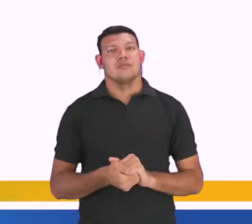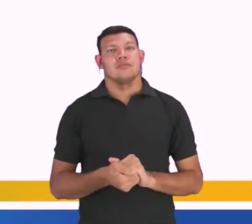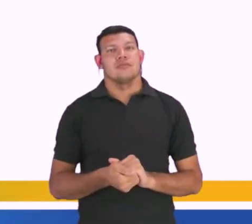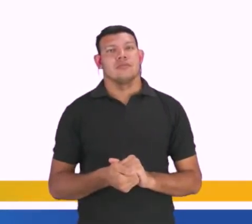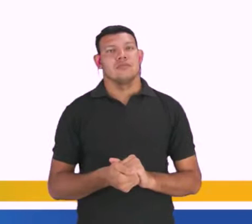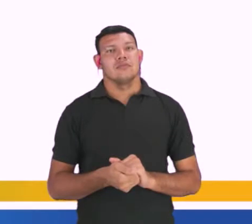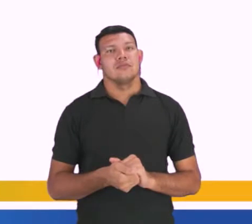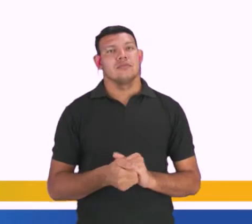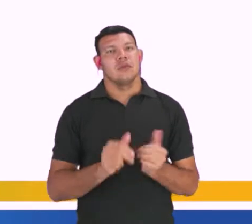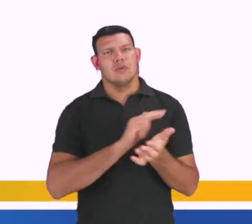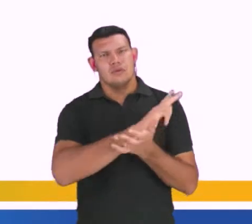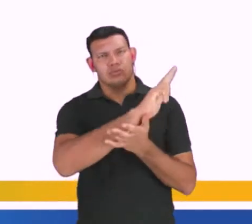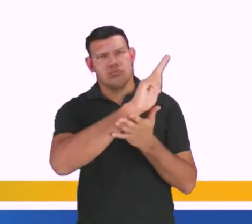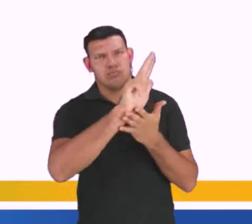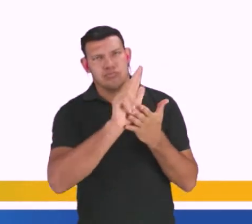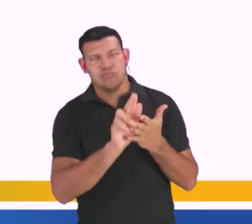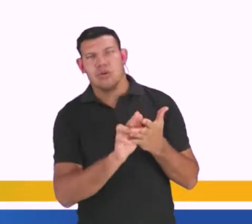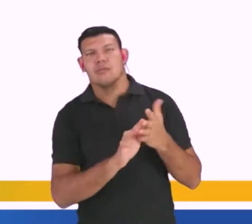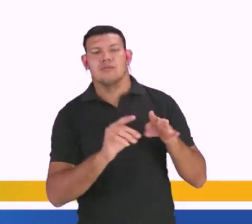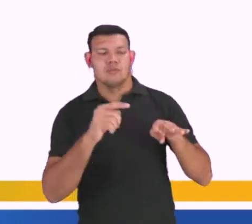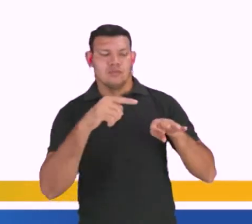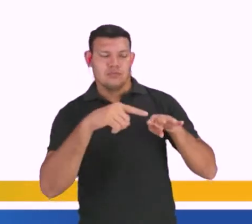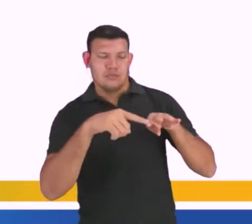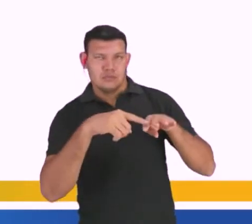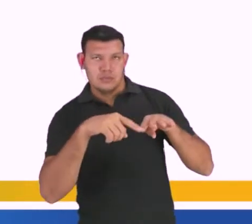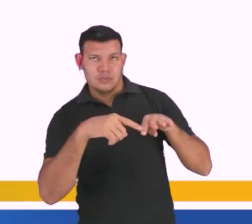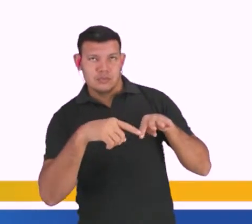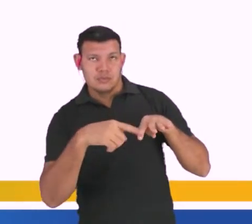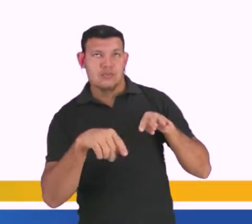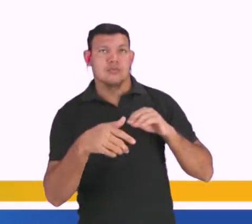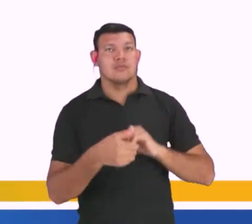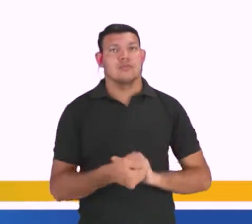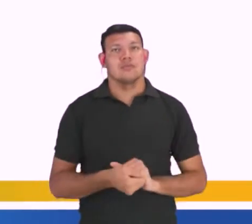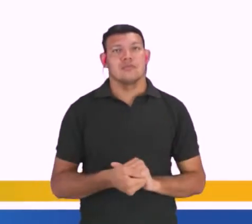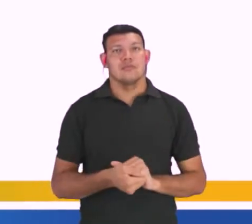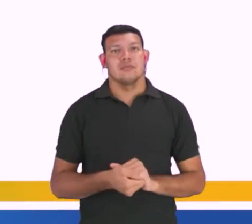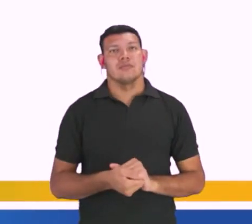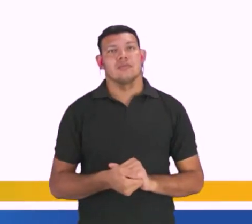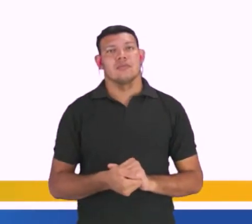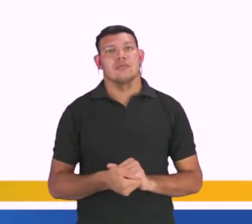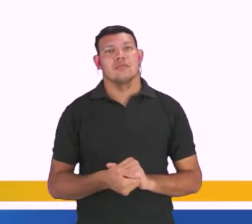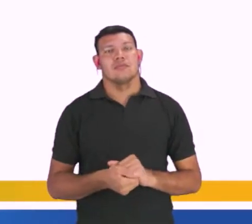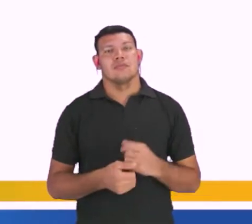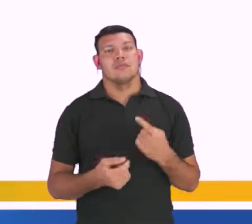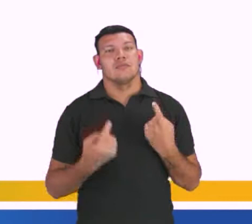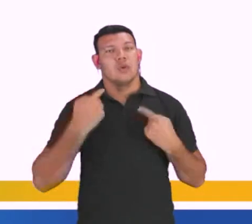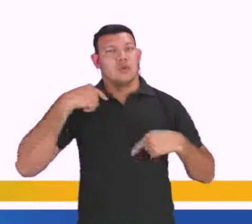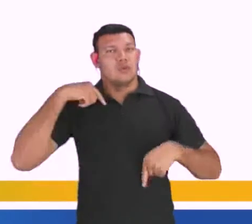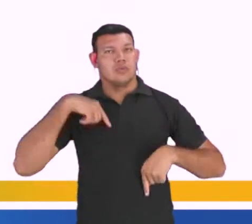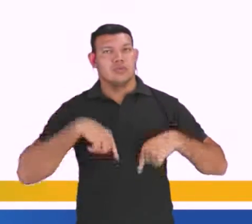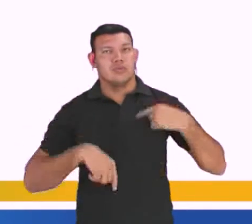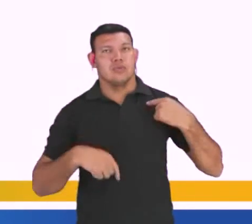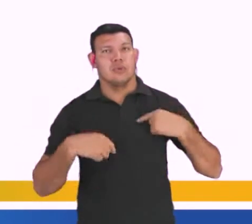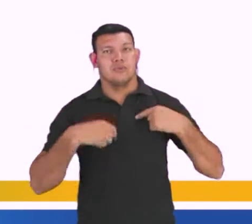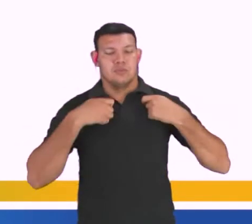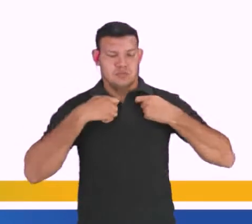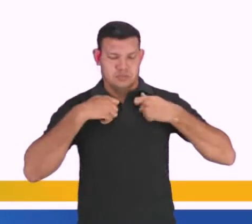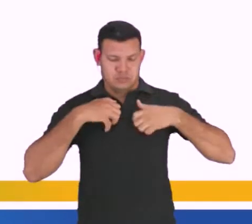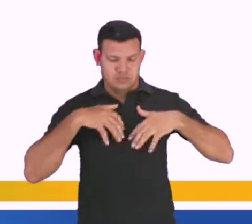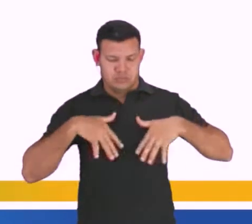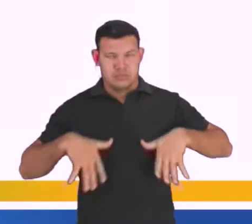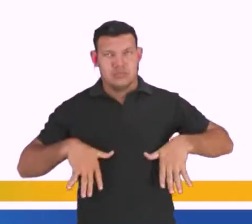os tendões, as unhas, as fibras nervosas que envolvem as proteínas